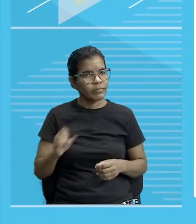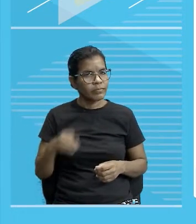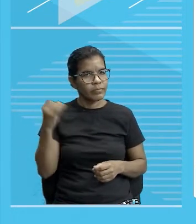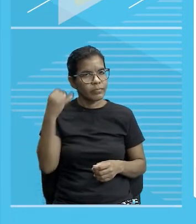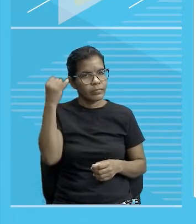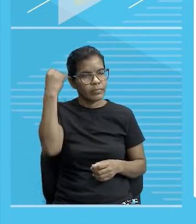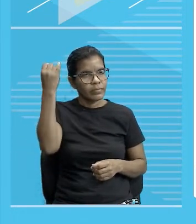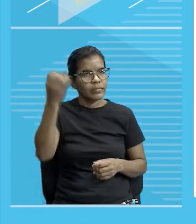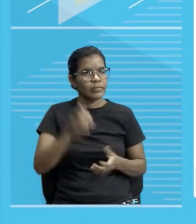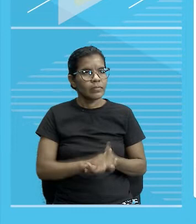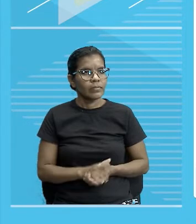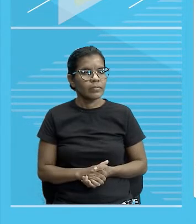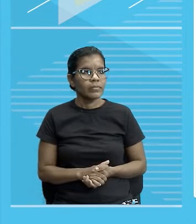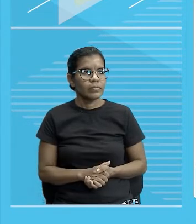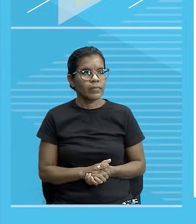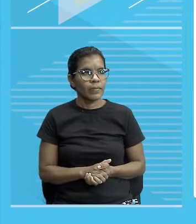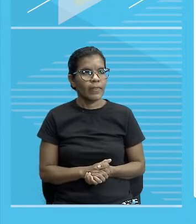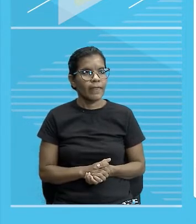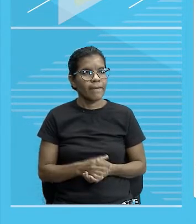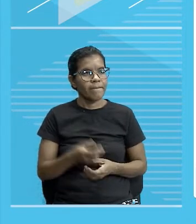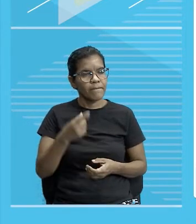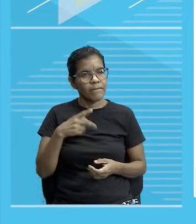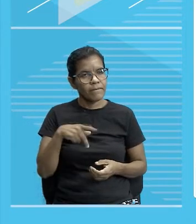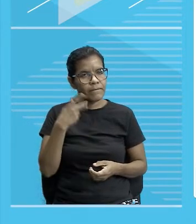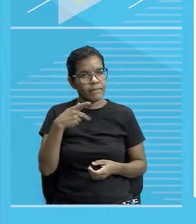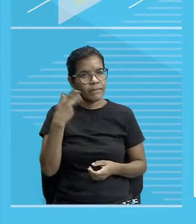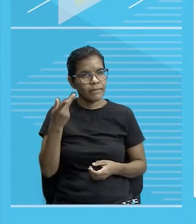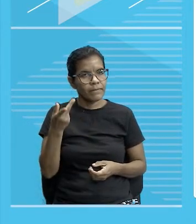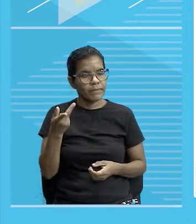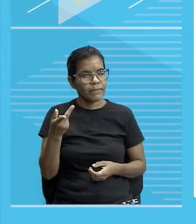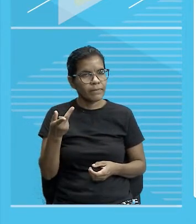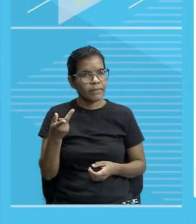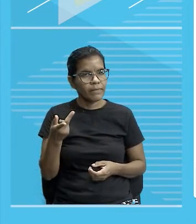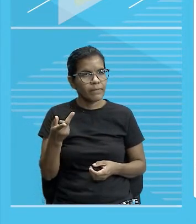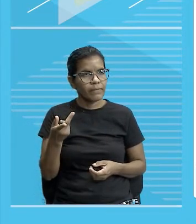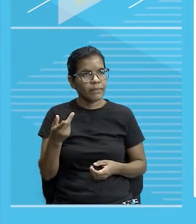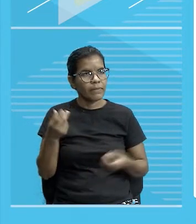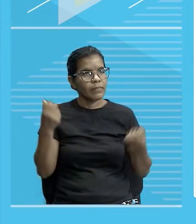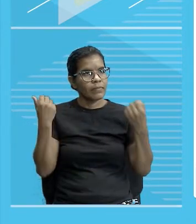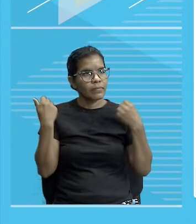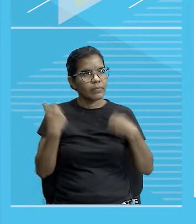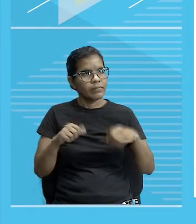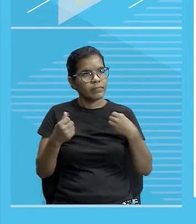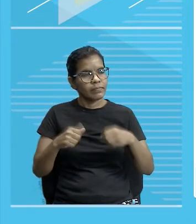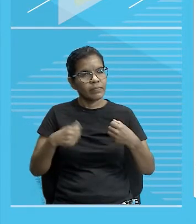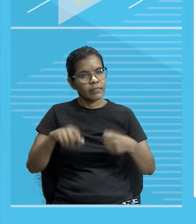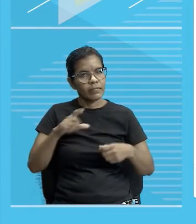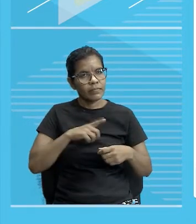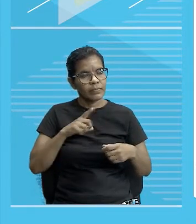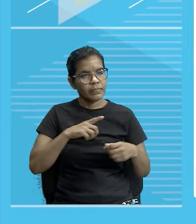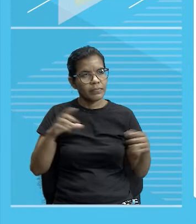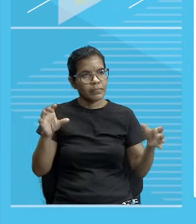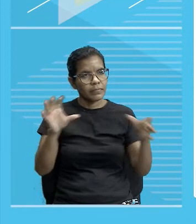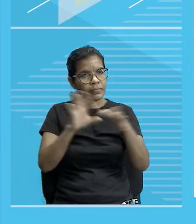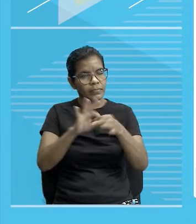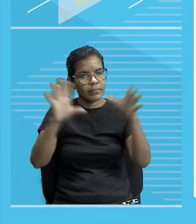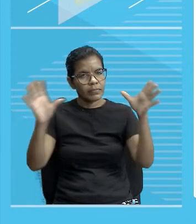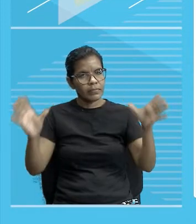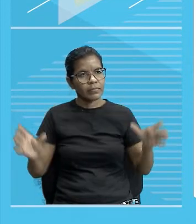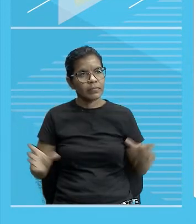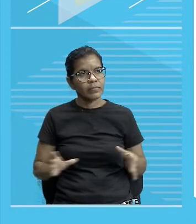esse autor ele diz que a deveria dar mais liberdade para